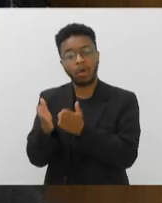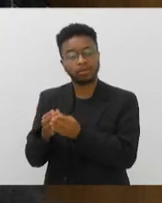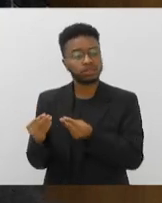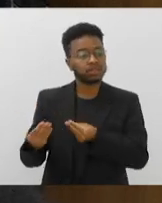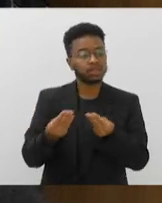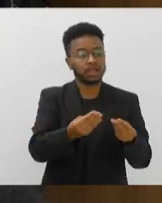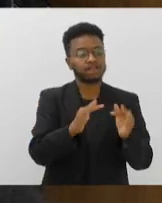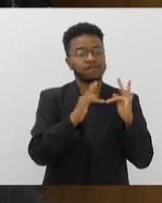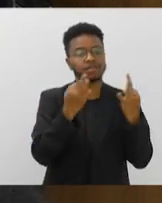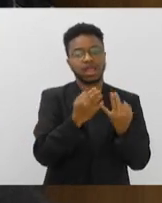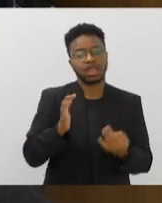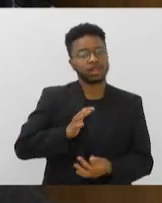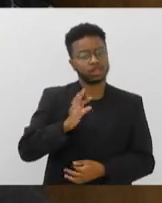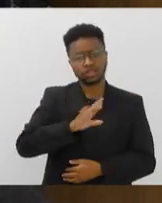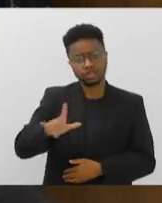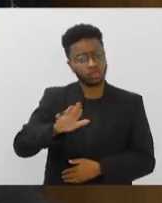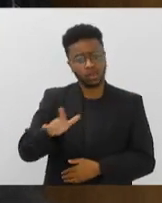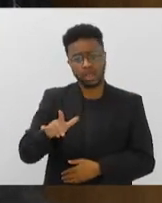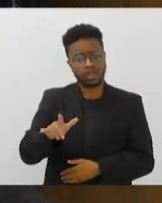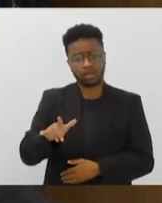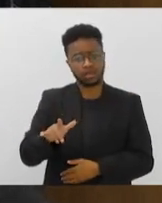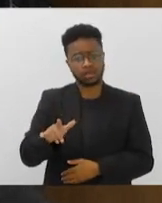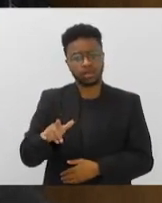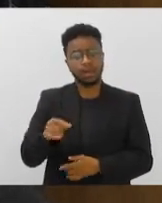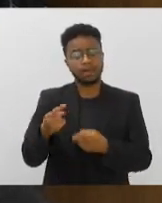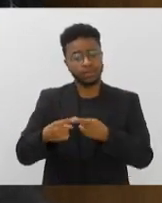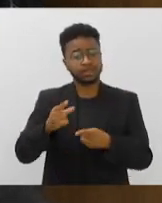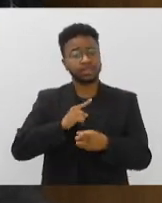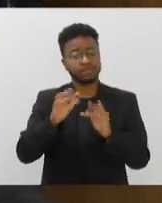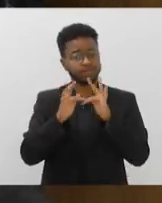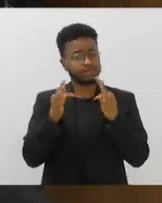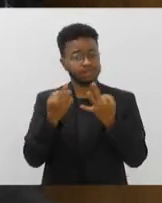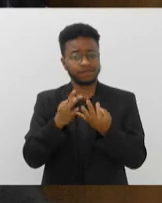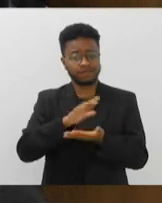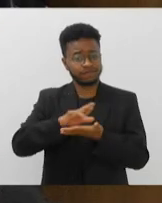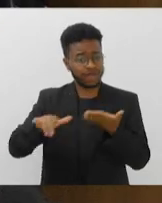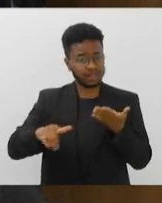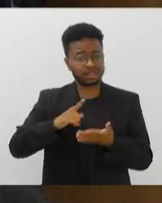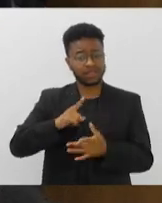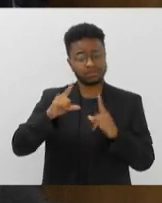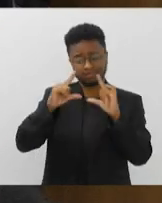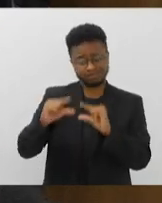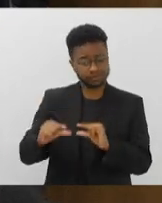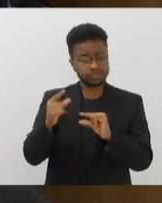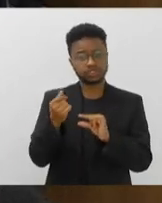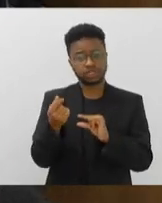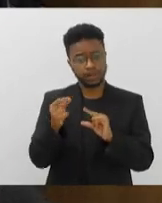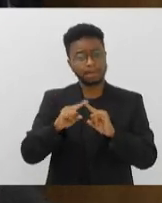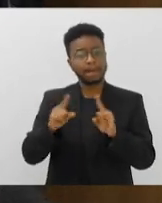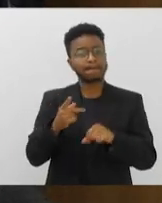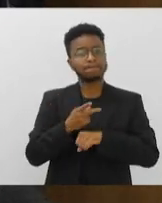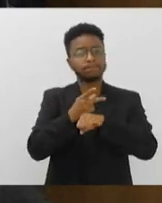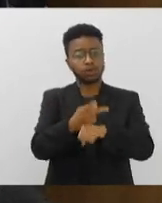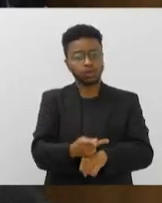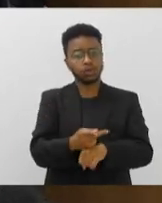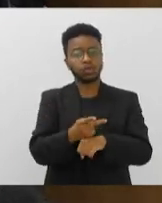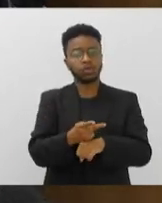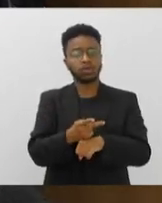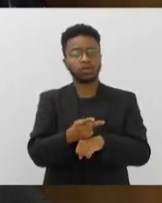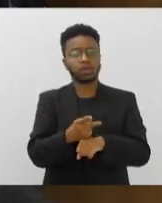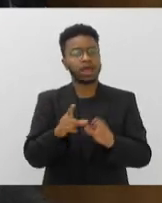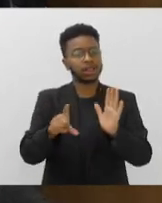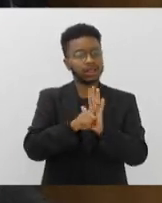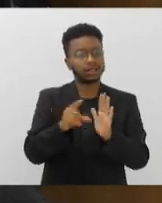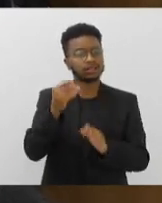Como Bárbara bem disse isso não é um critério para adoção existem muitas famílias de poditivo baixo que procuram as vias legais adotam